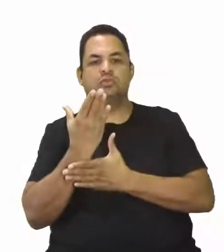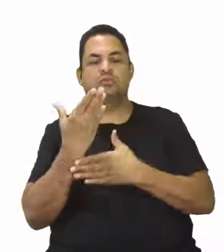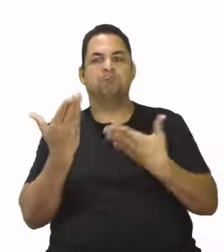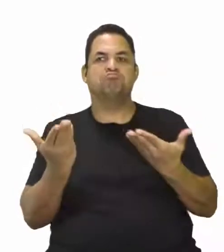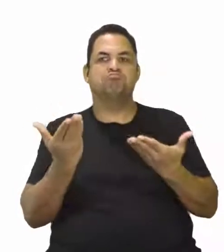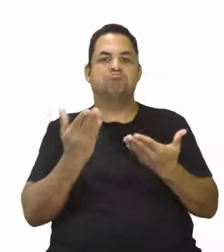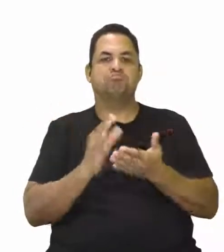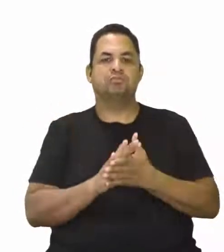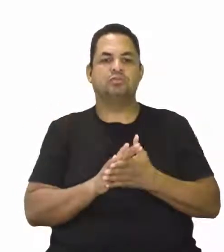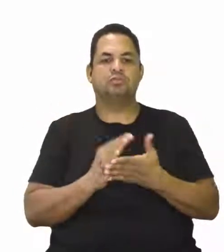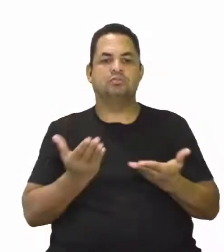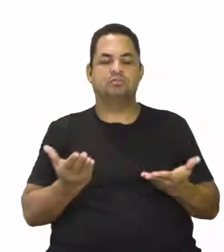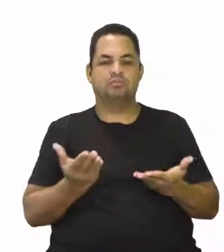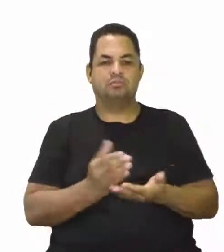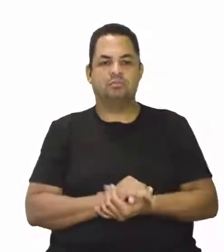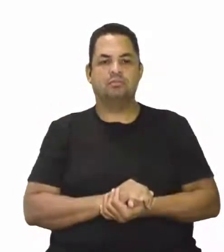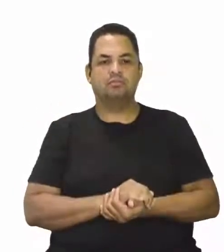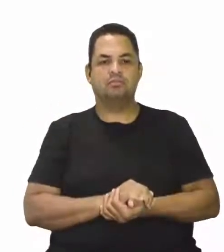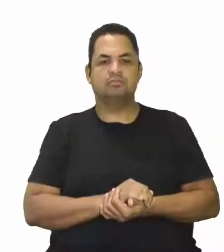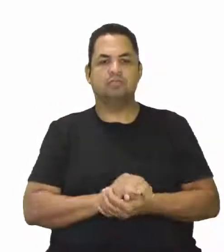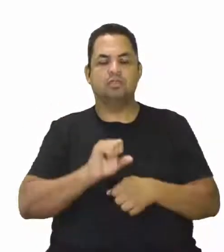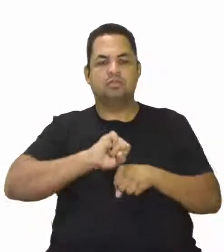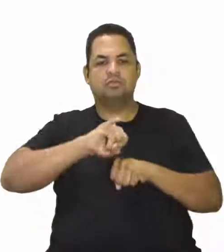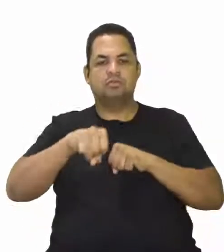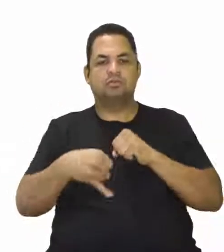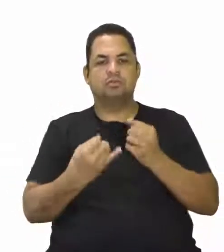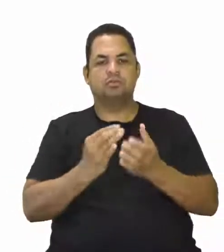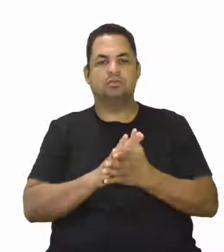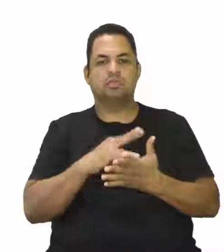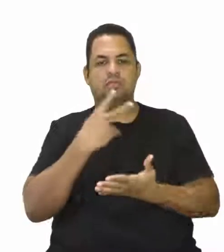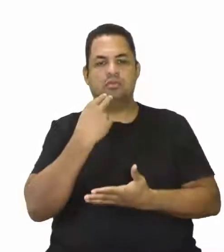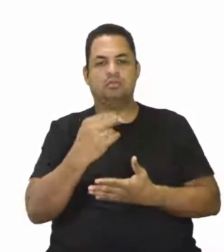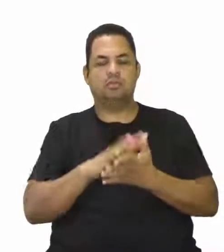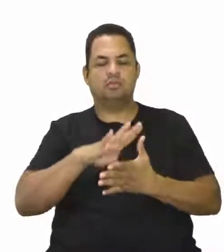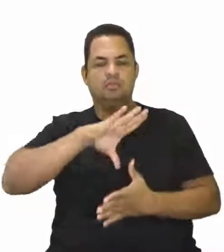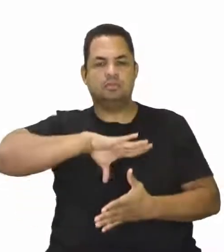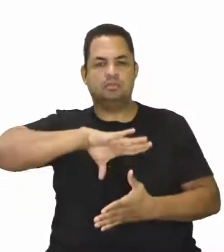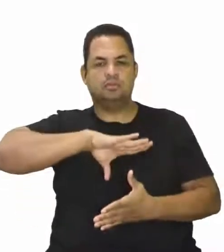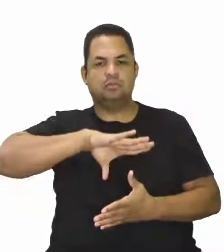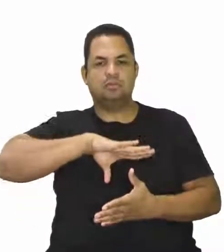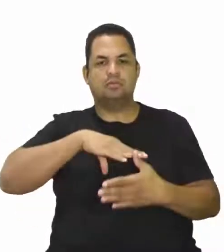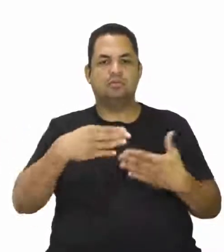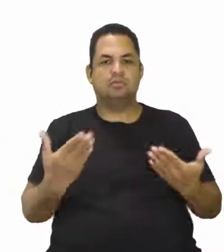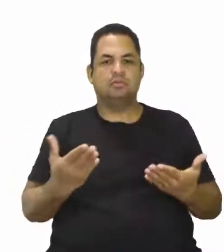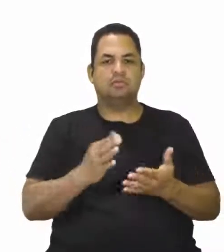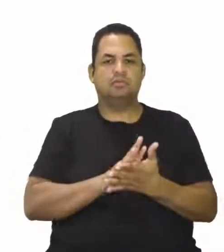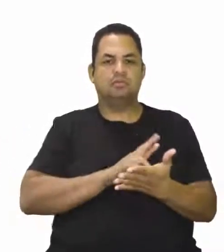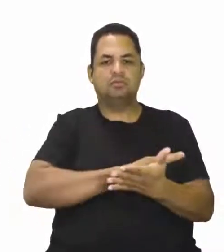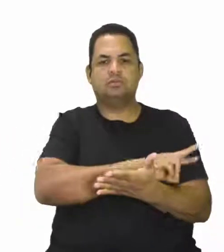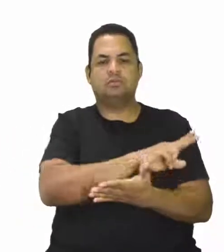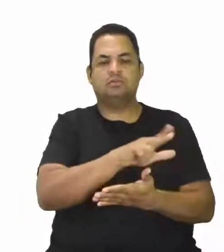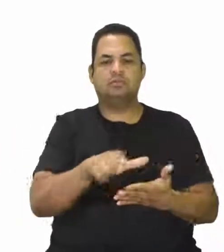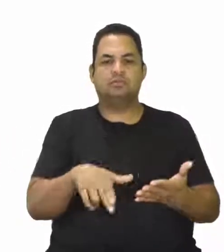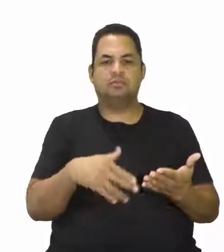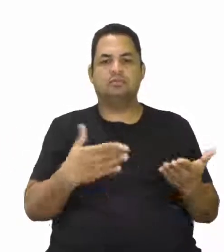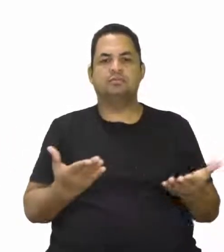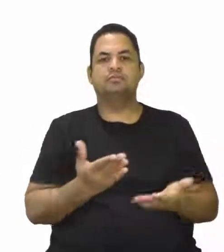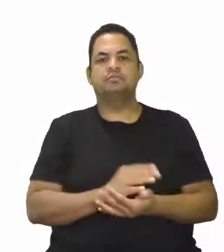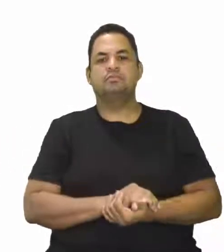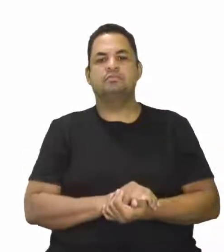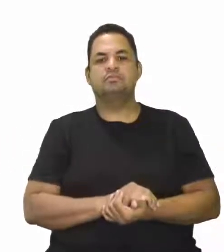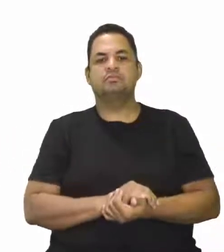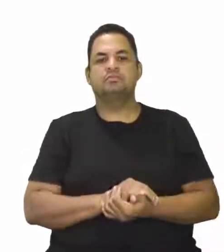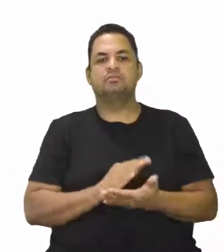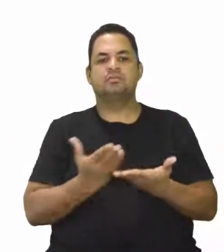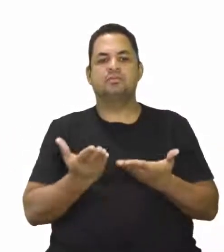ainda procedência. Os adjetivos, como na língua portuguesa, são variáveis, ou seja,